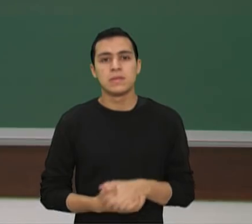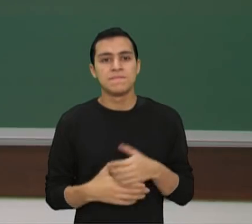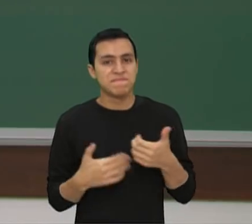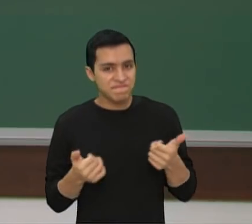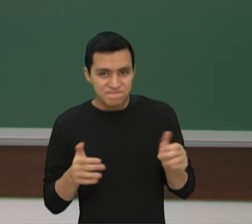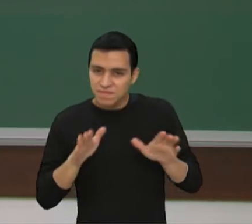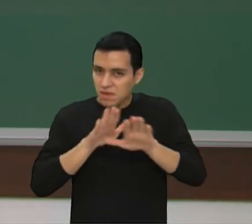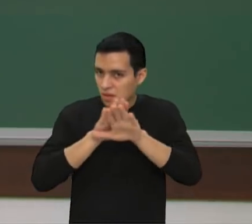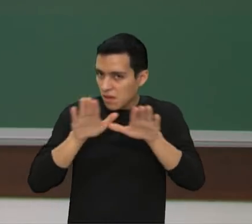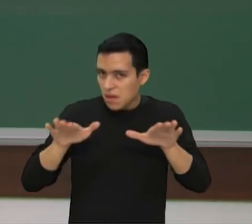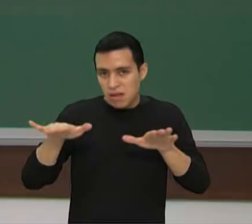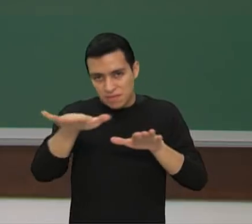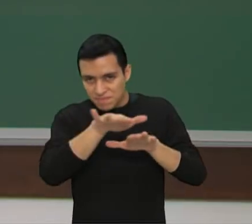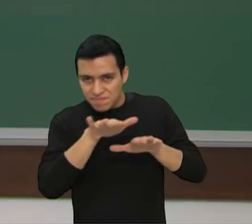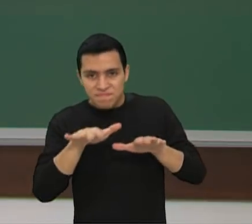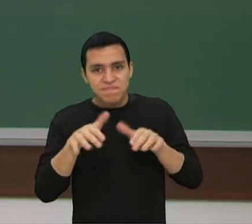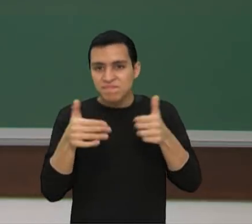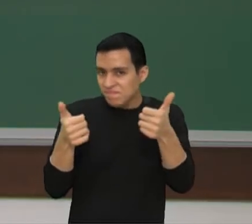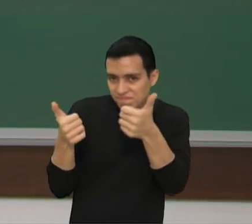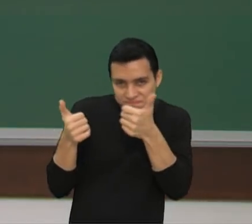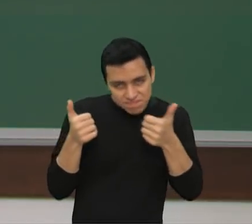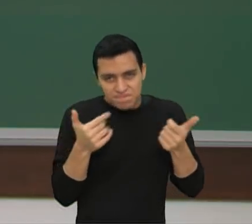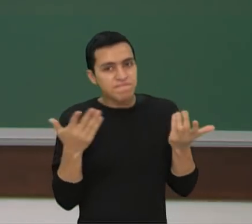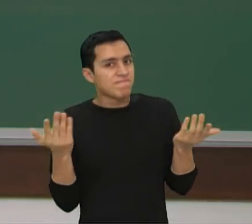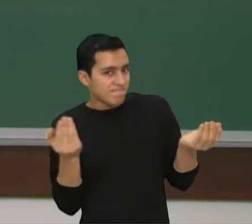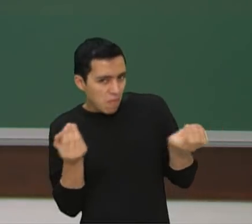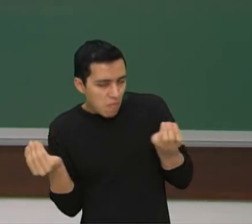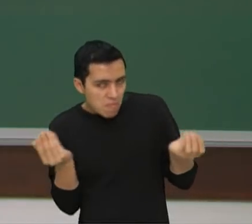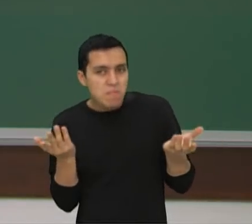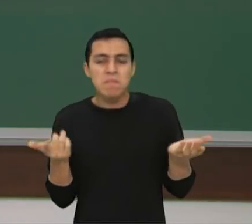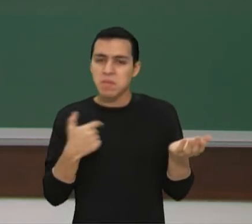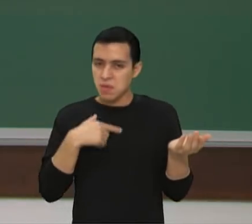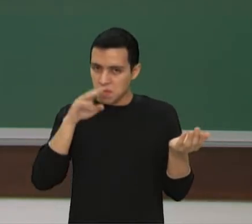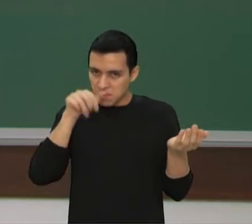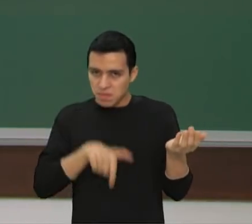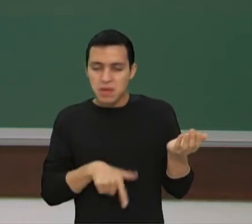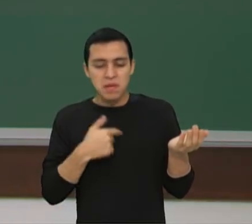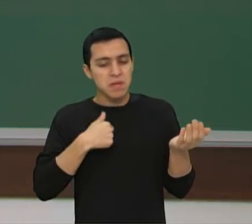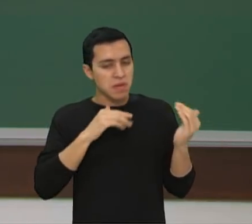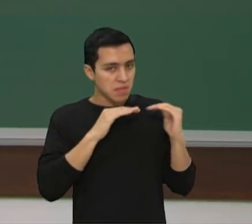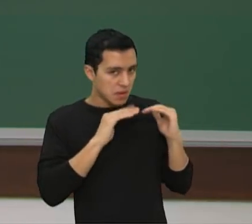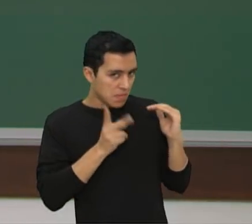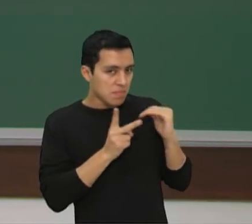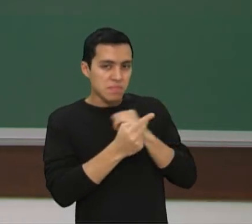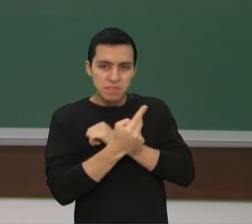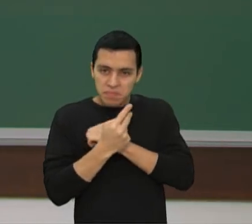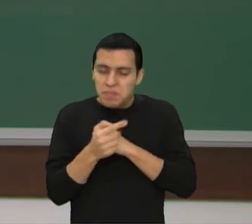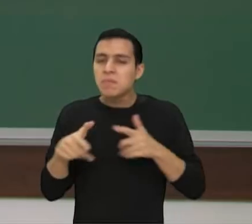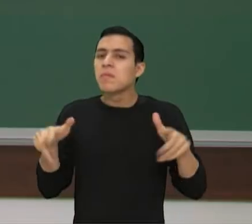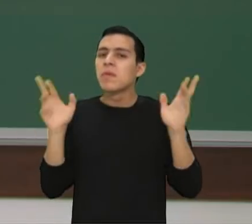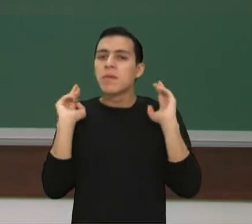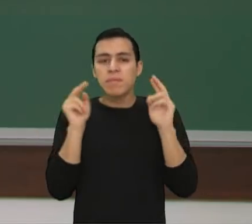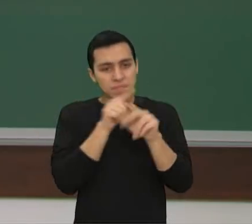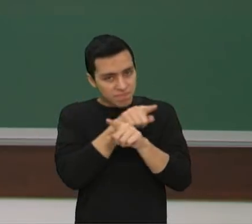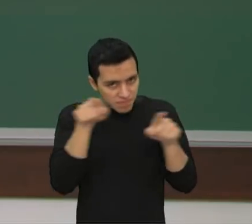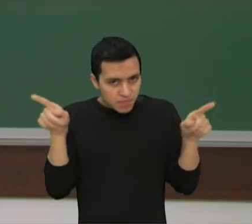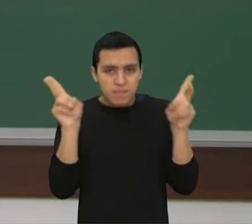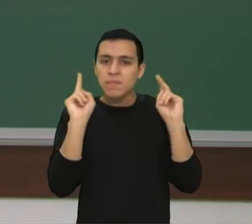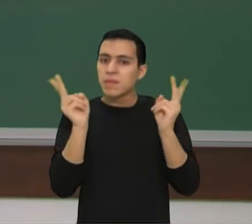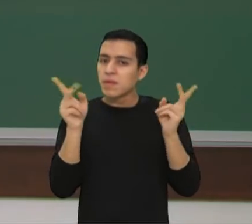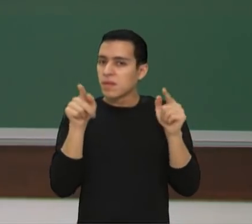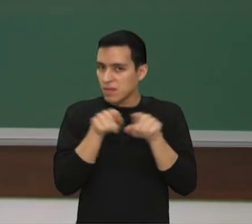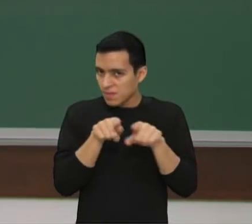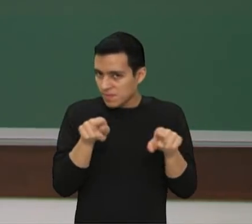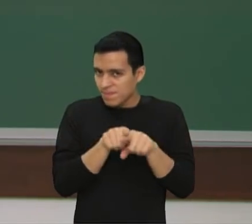Olá pessoal, como estão? Tudo bem? Eu estou bem, estou em casa me cuidando. Espero que vocês também estejam